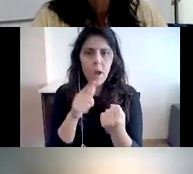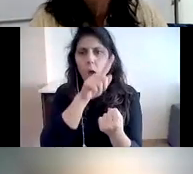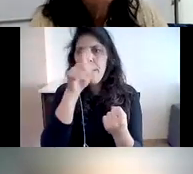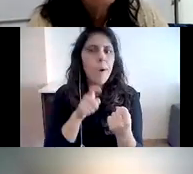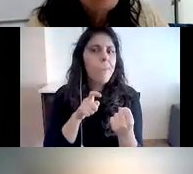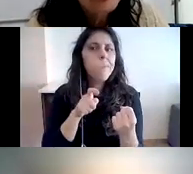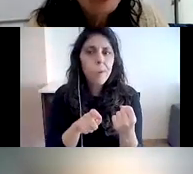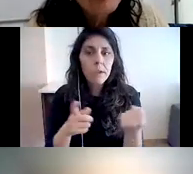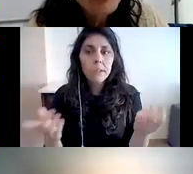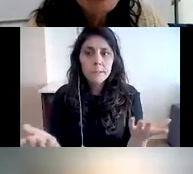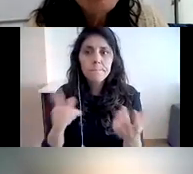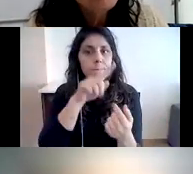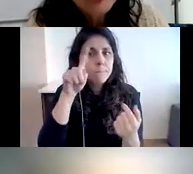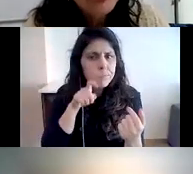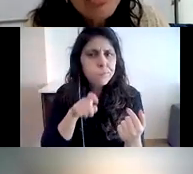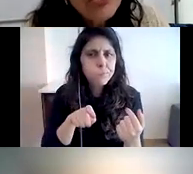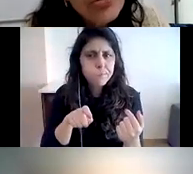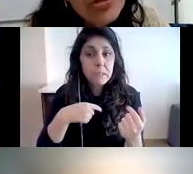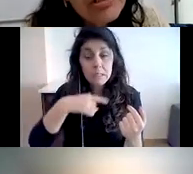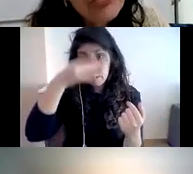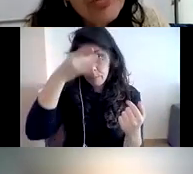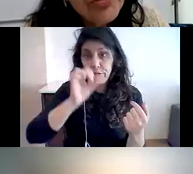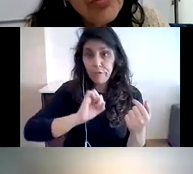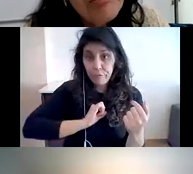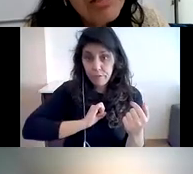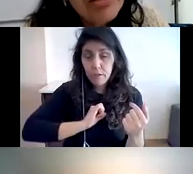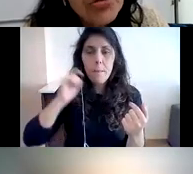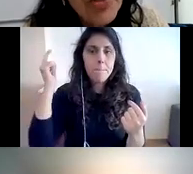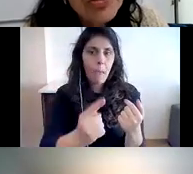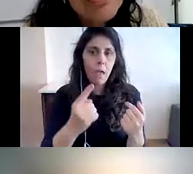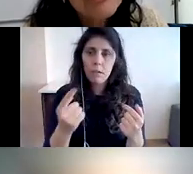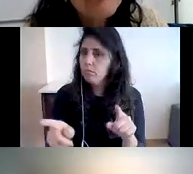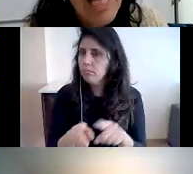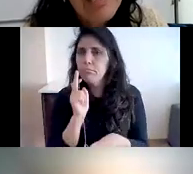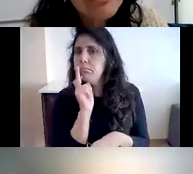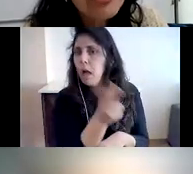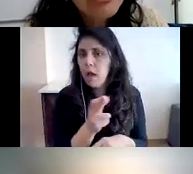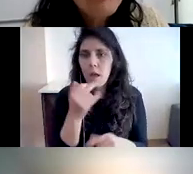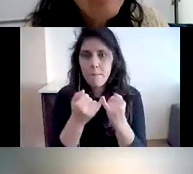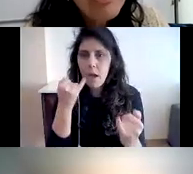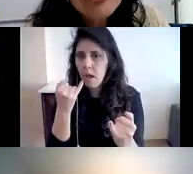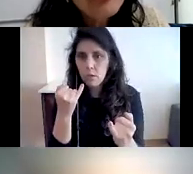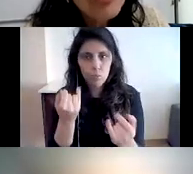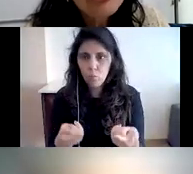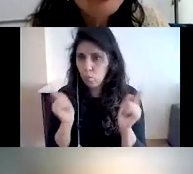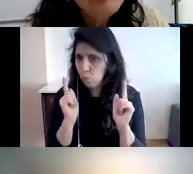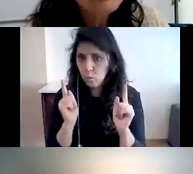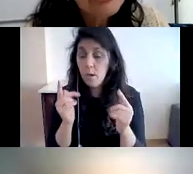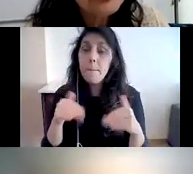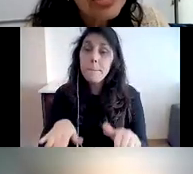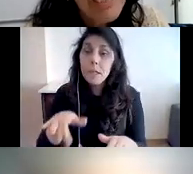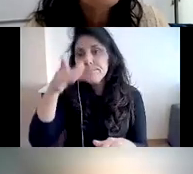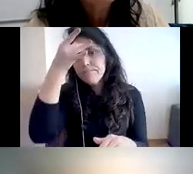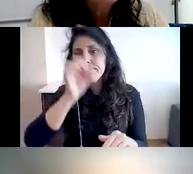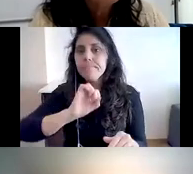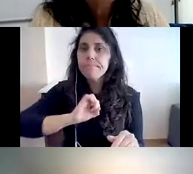que, no meu entendimento, não nos ditando eventualmente respostas imediatas, mas, no meu entendimento, tem